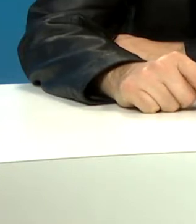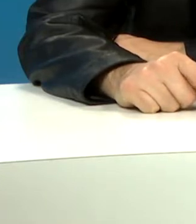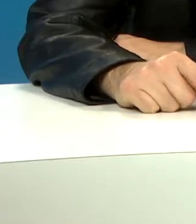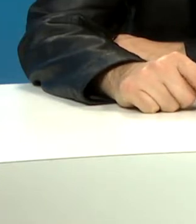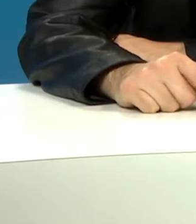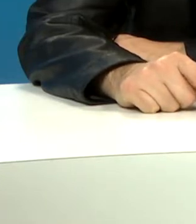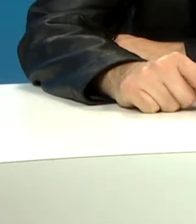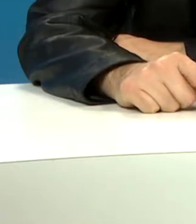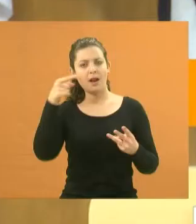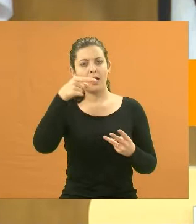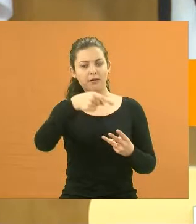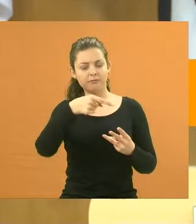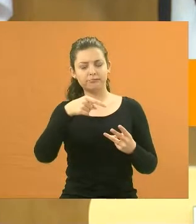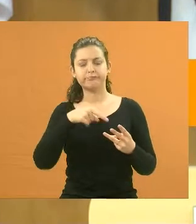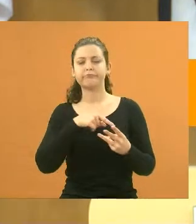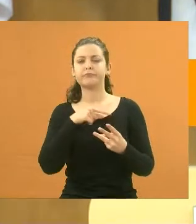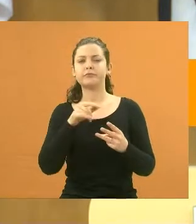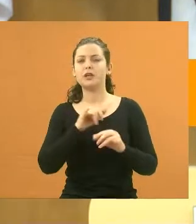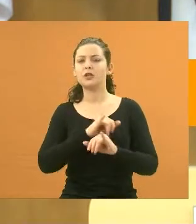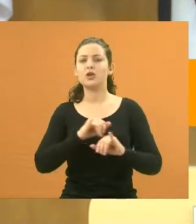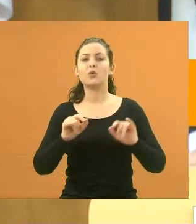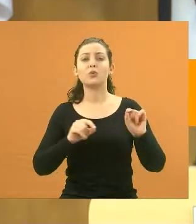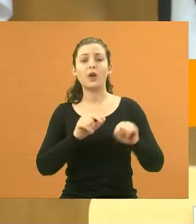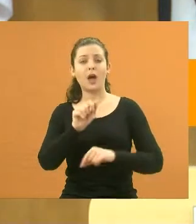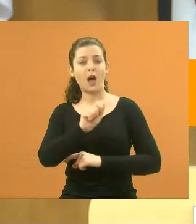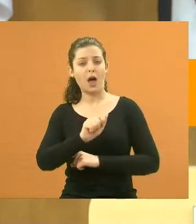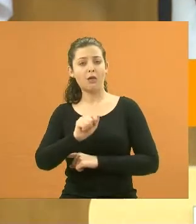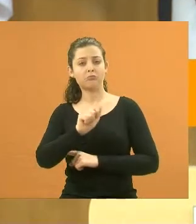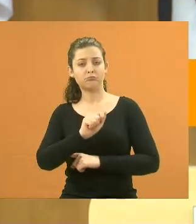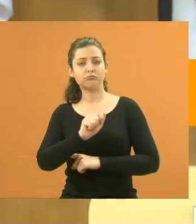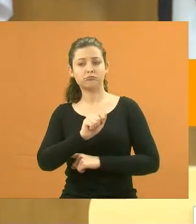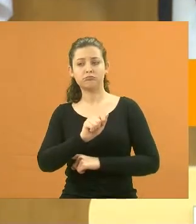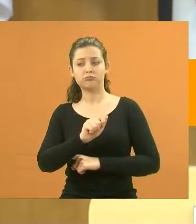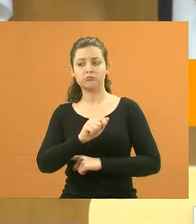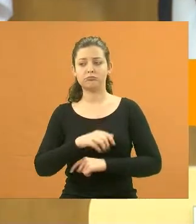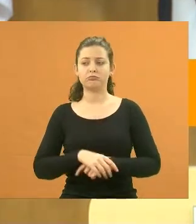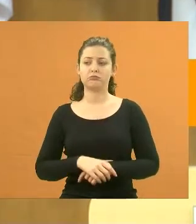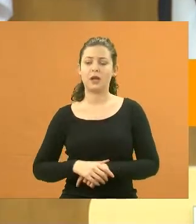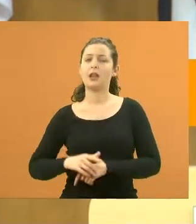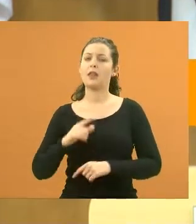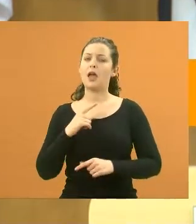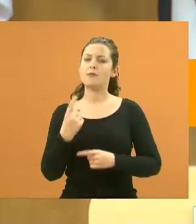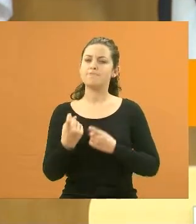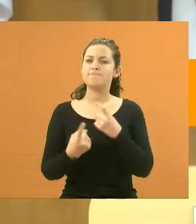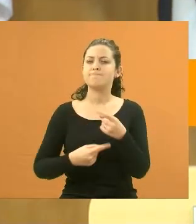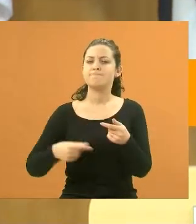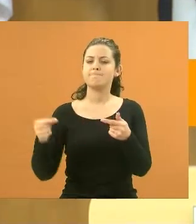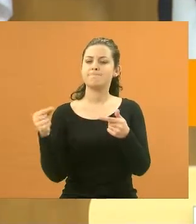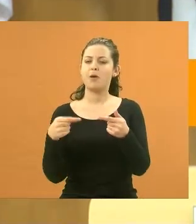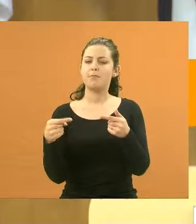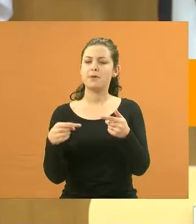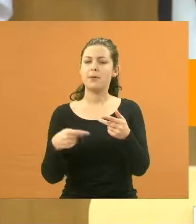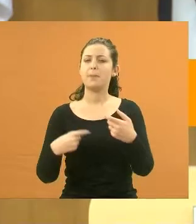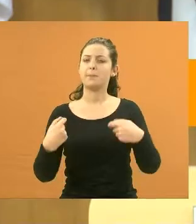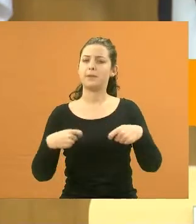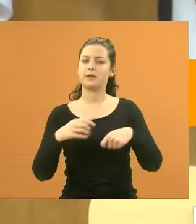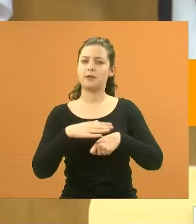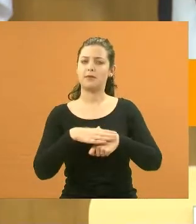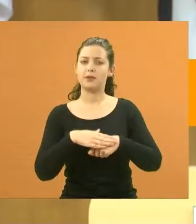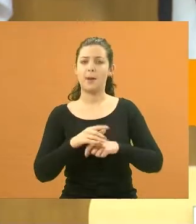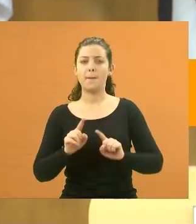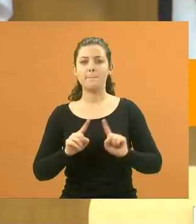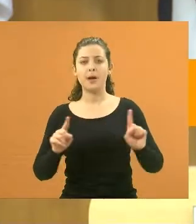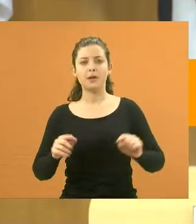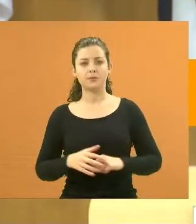Vamos ouvi-lo da tribuna. E dizer que a associação tem ainda alguns apontamentos para serem feitos nesse projeto.